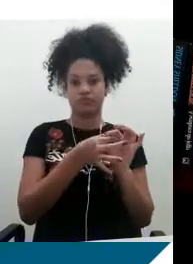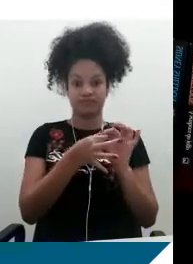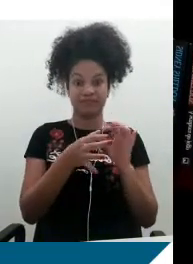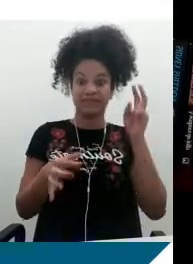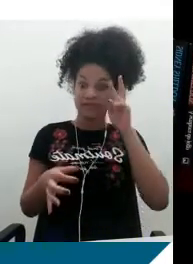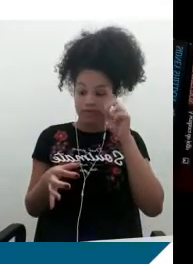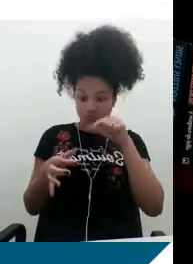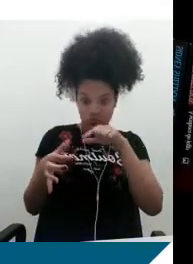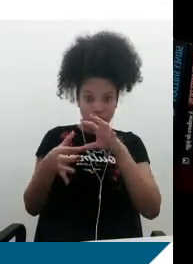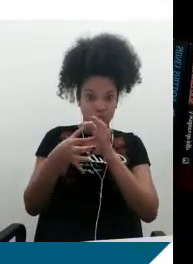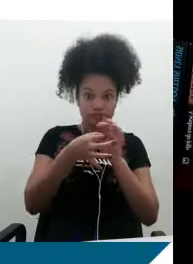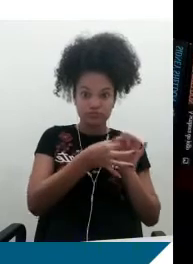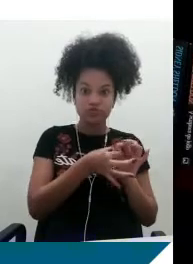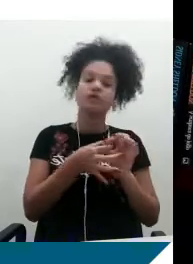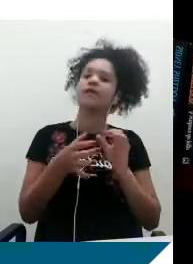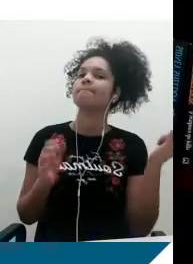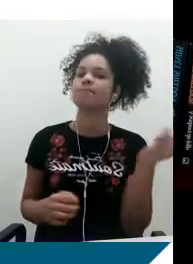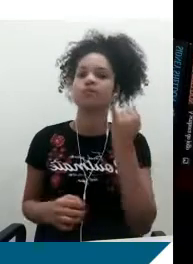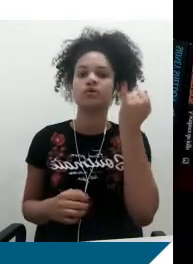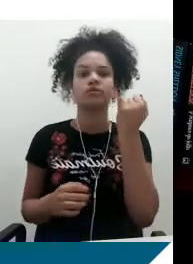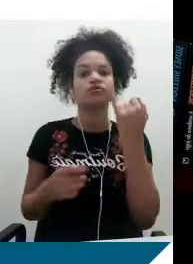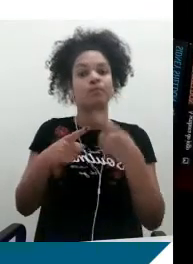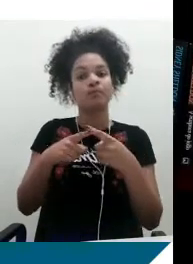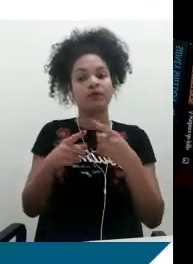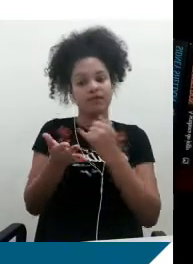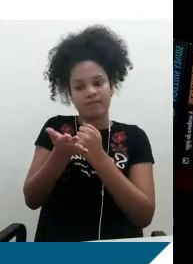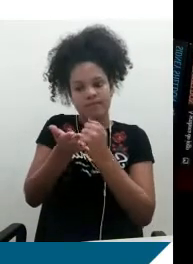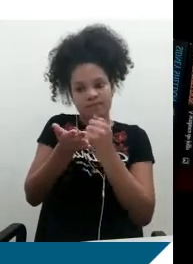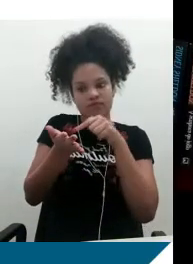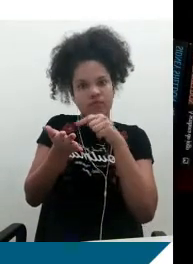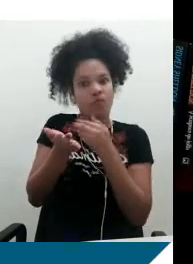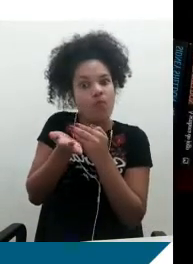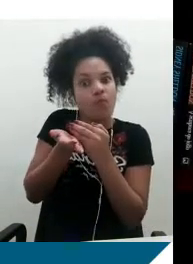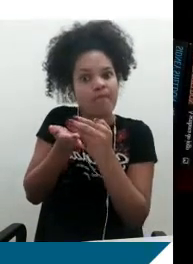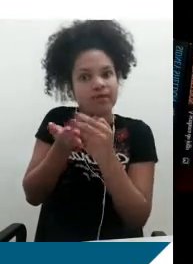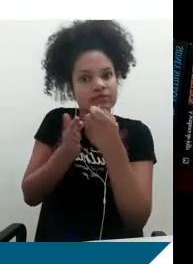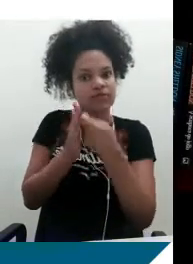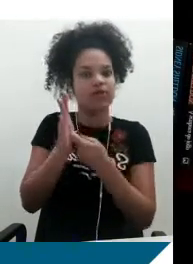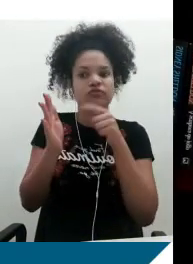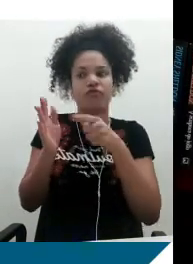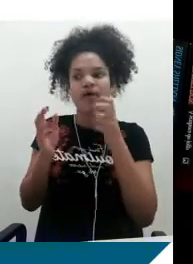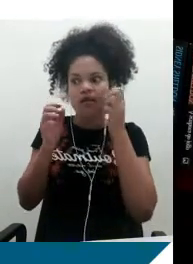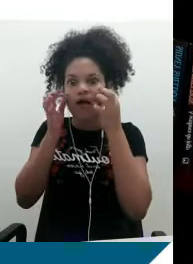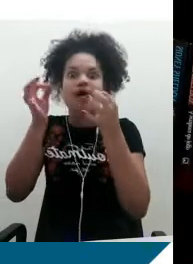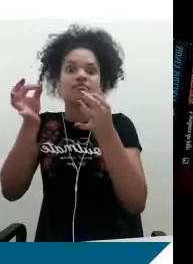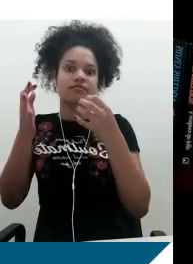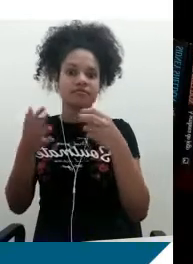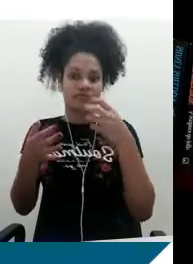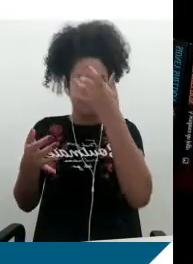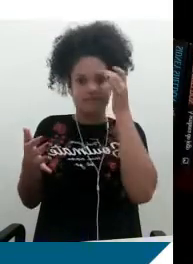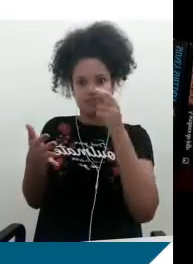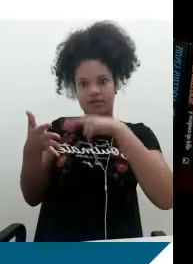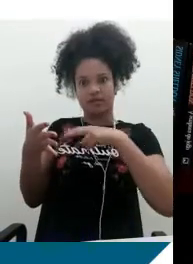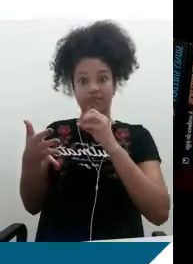que a contextualização é muito importante, porque é a primeira etapa do texto, então ela que vai chamar a atenção do seu leitor.